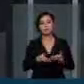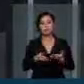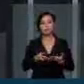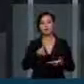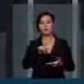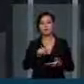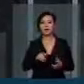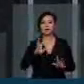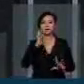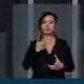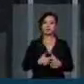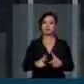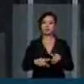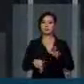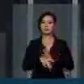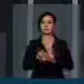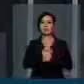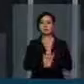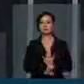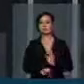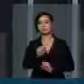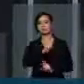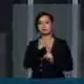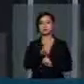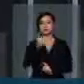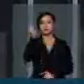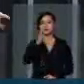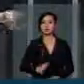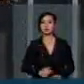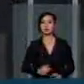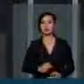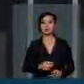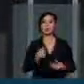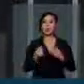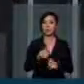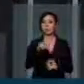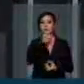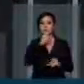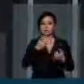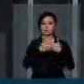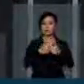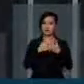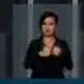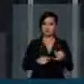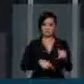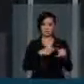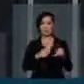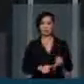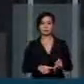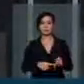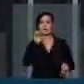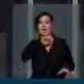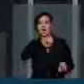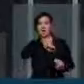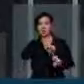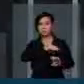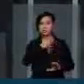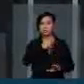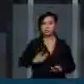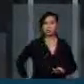problemas estruturais da sociedade brasileira, do transporte coletivo de massas, da educação pública